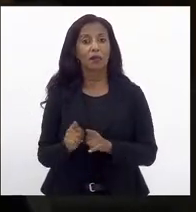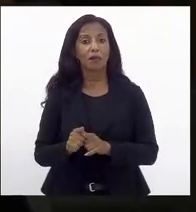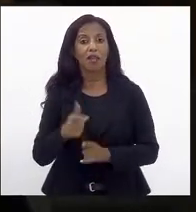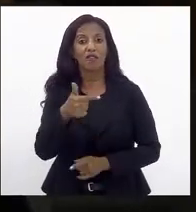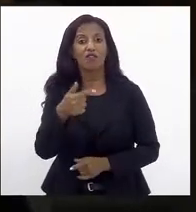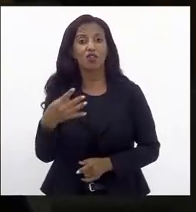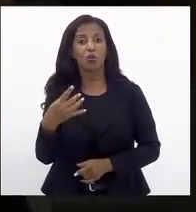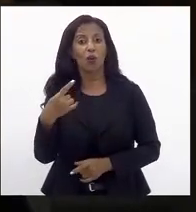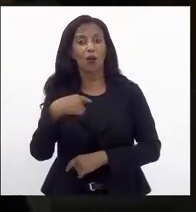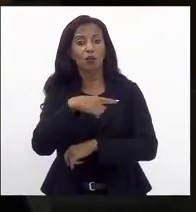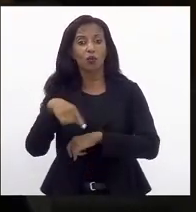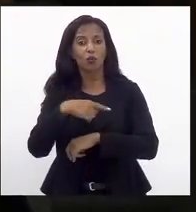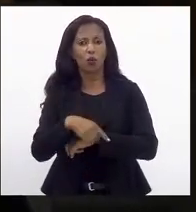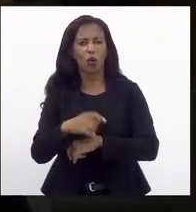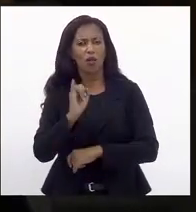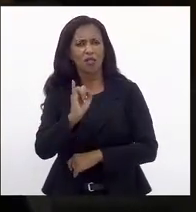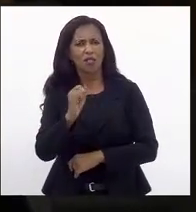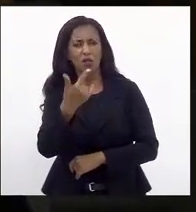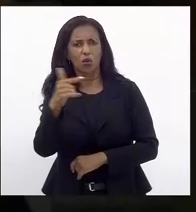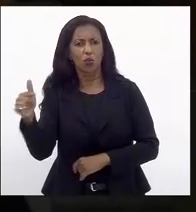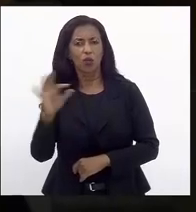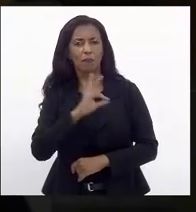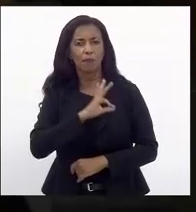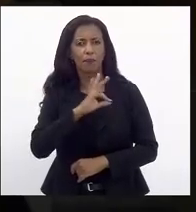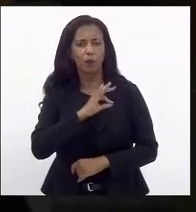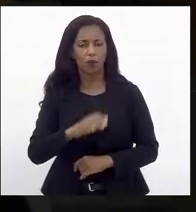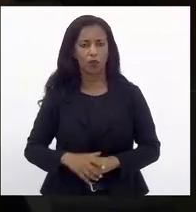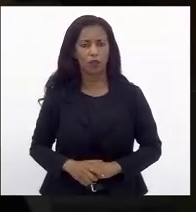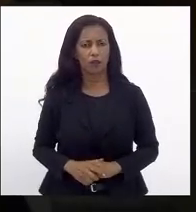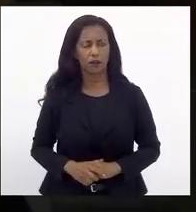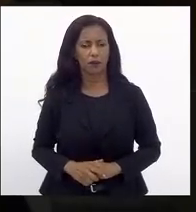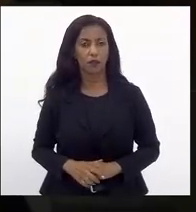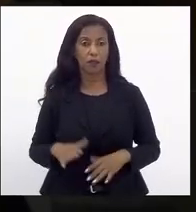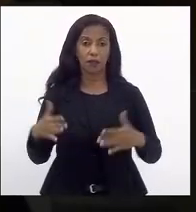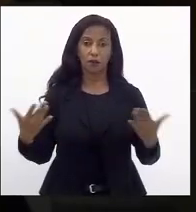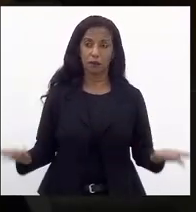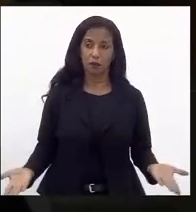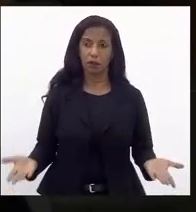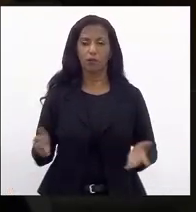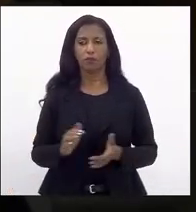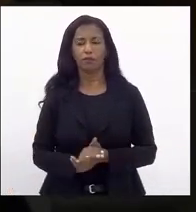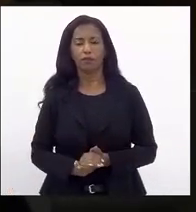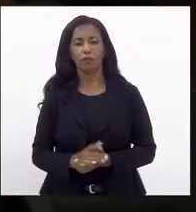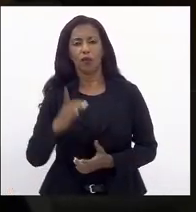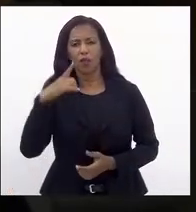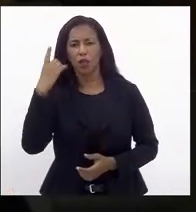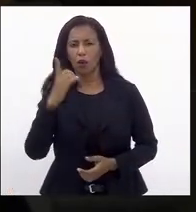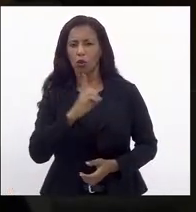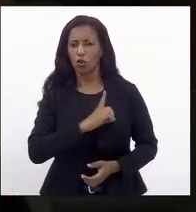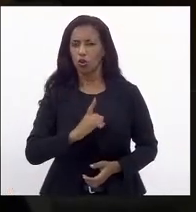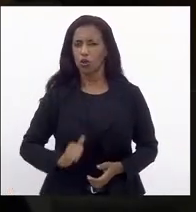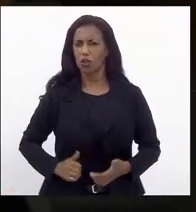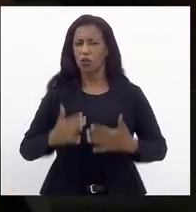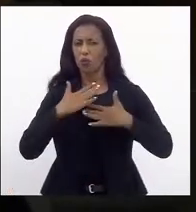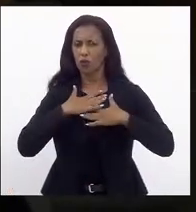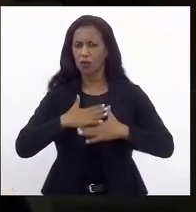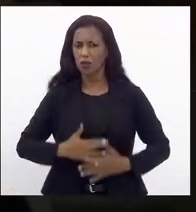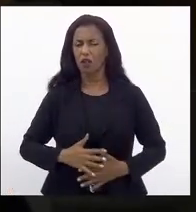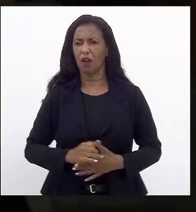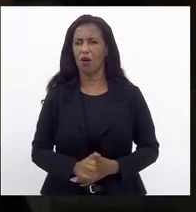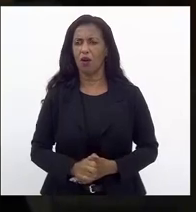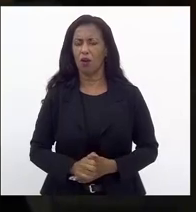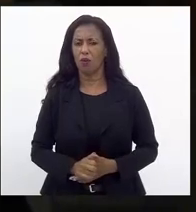acontecem em 24 horas se a polícia militar sair das ruas então Deputado de ouriço com tranquilidade